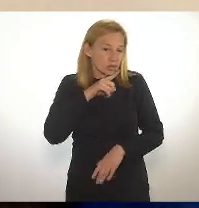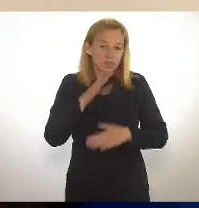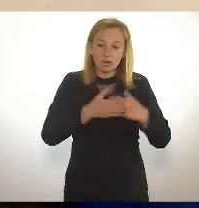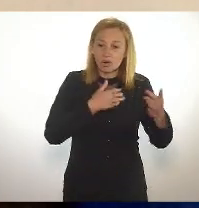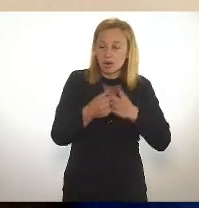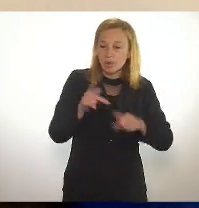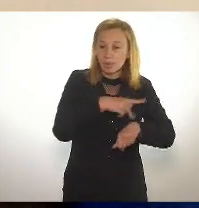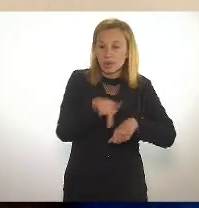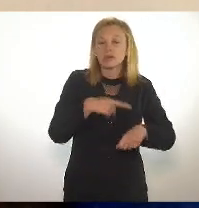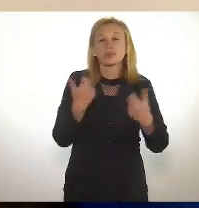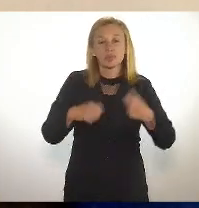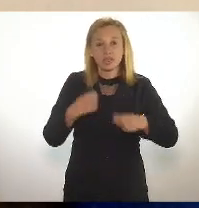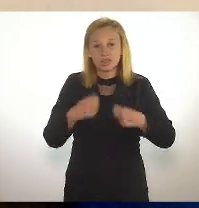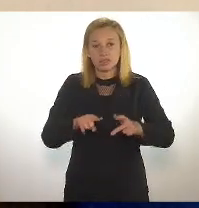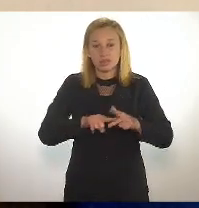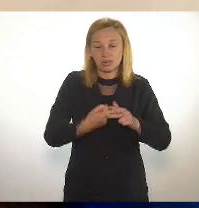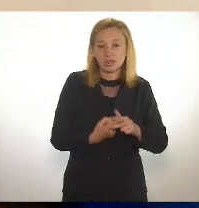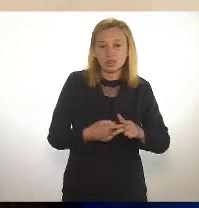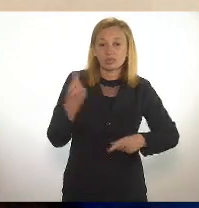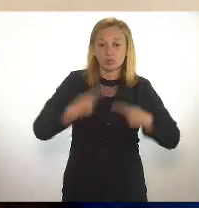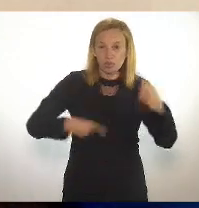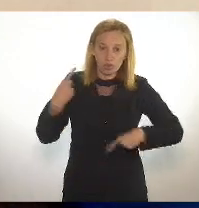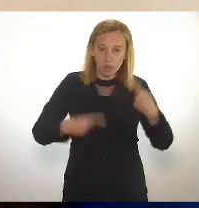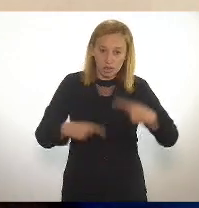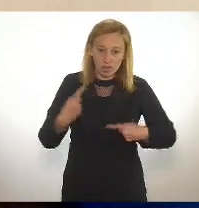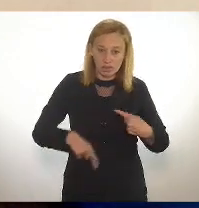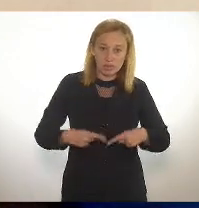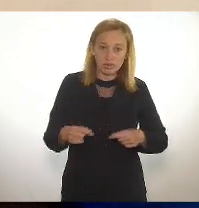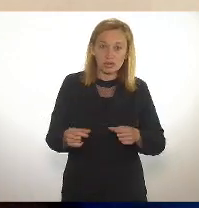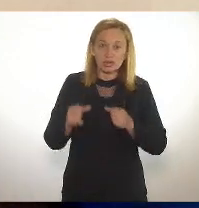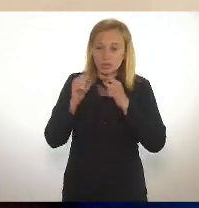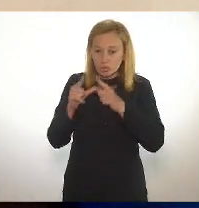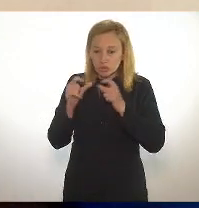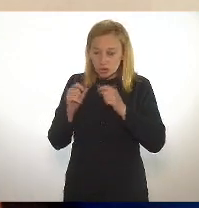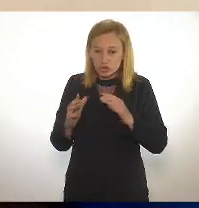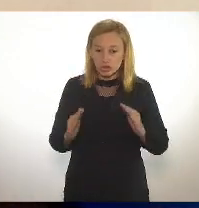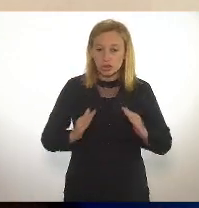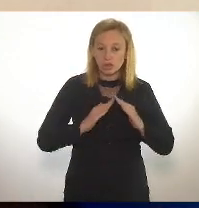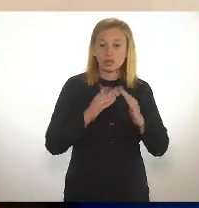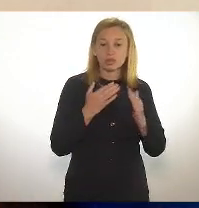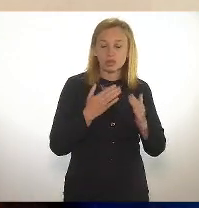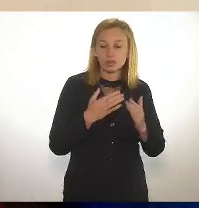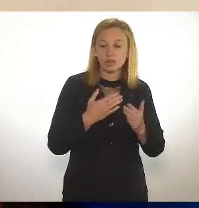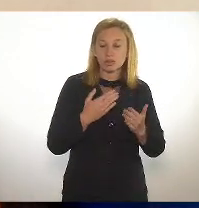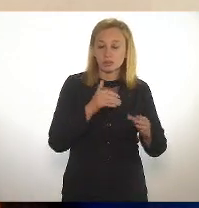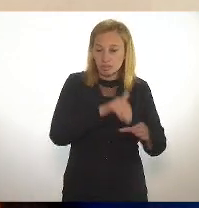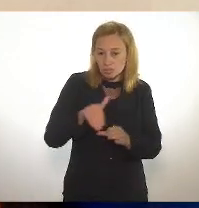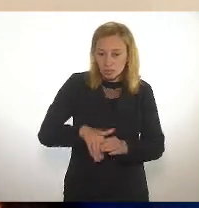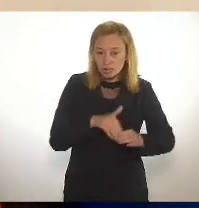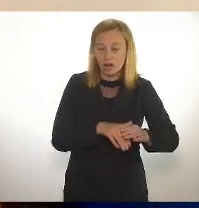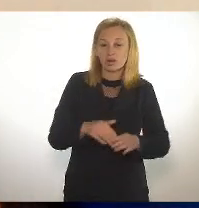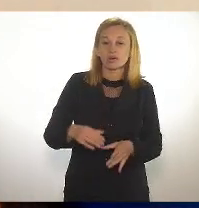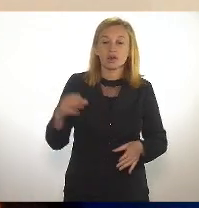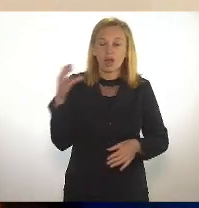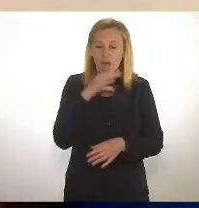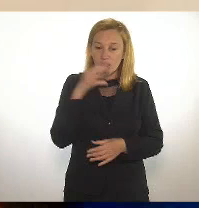precisam de muitas reformas, uma reforma política que questiona esse colégio eleitoral é urgente. Você tem aí